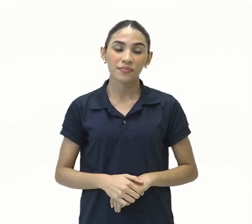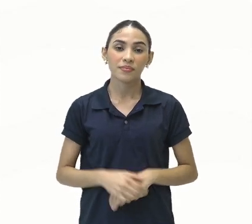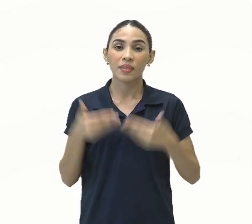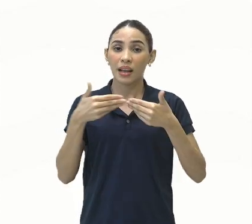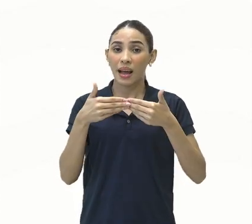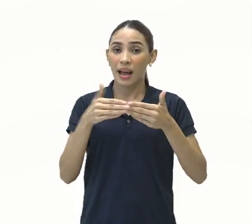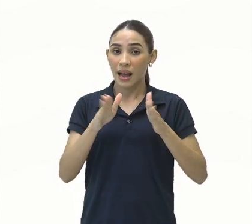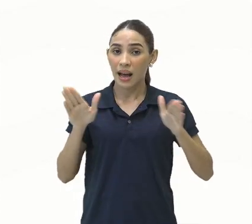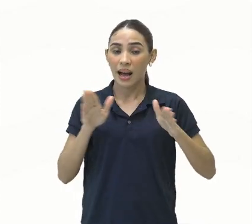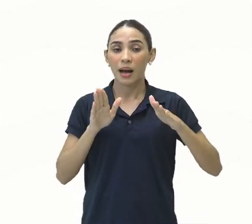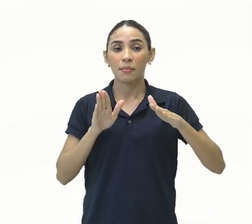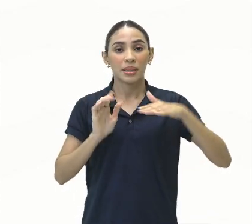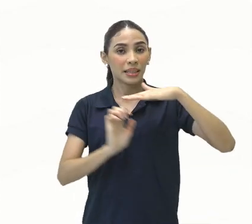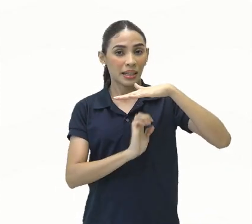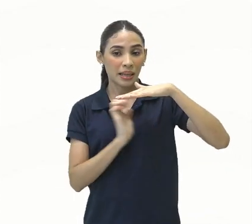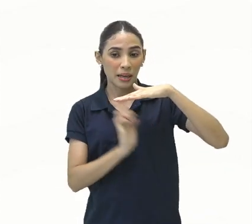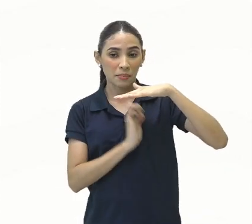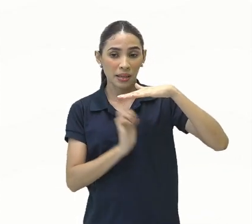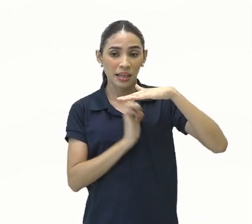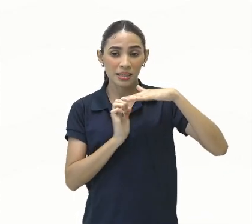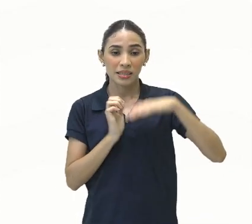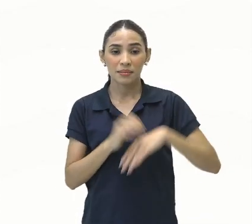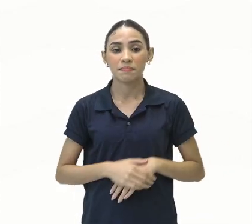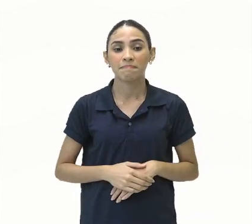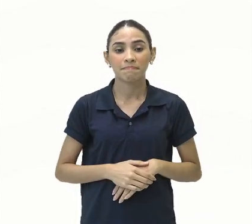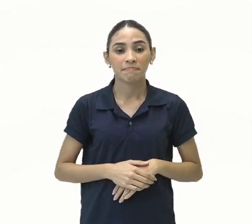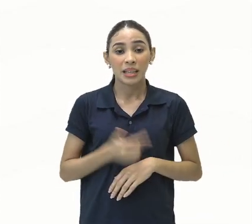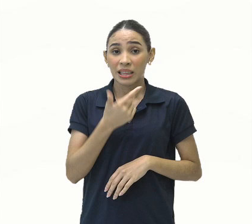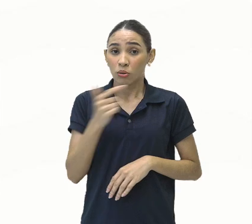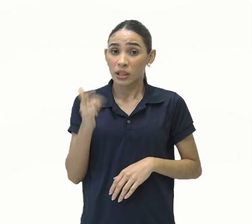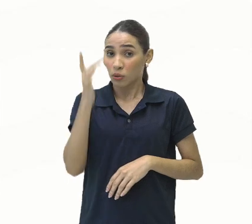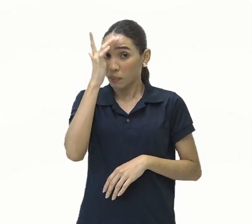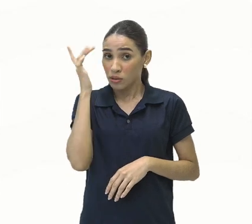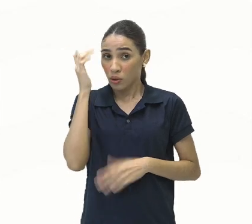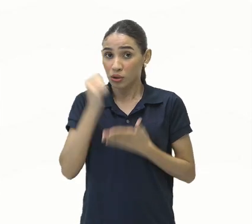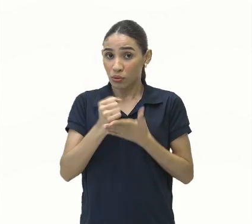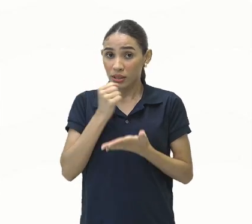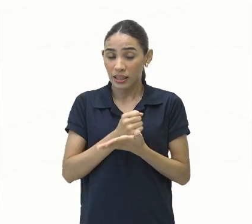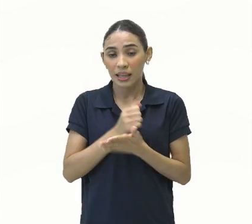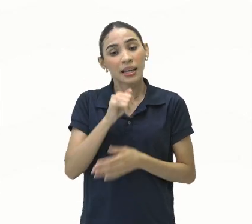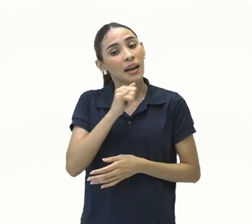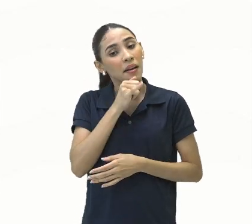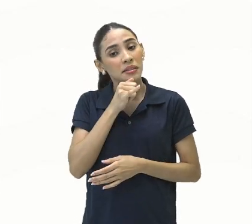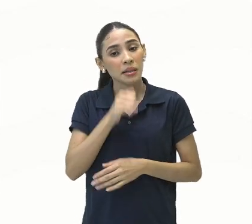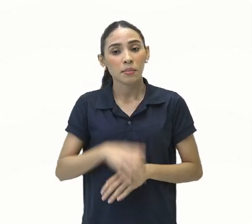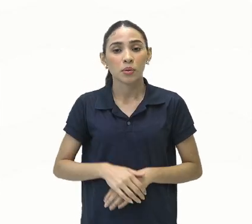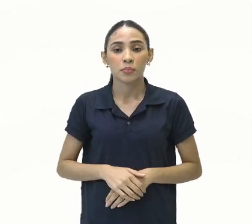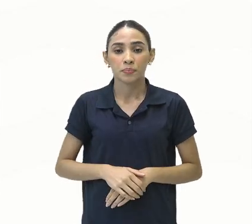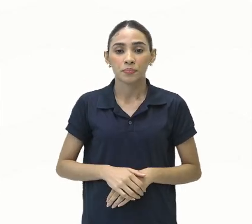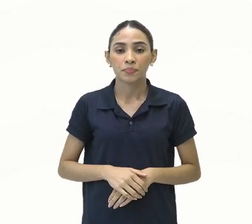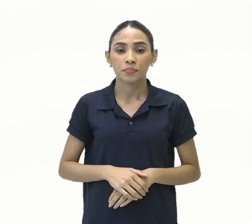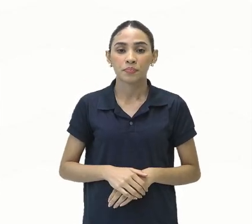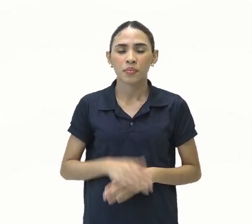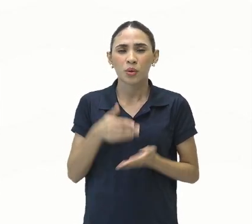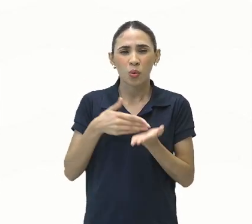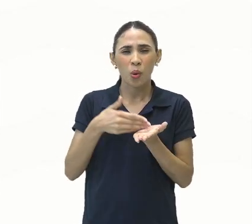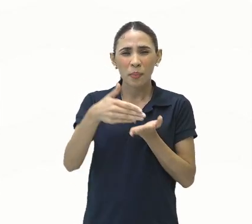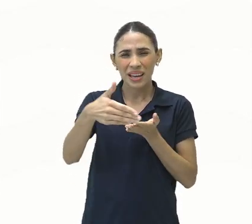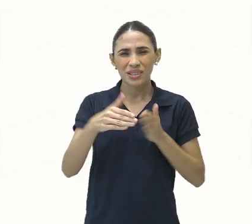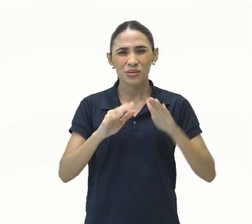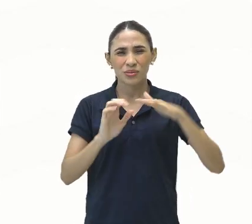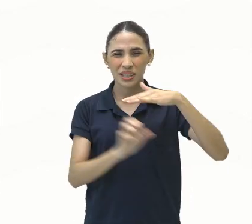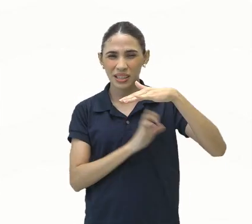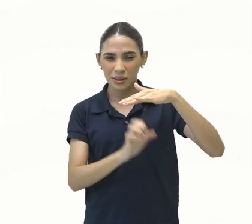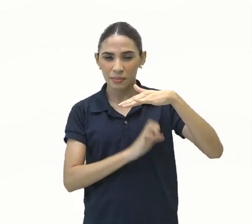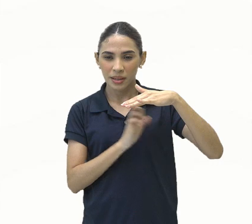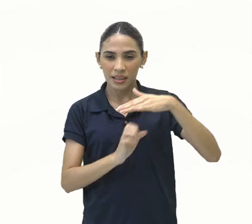abrem um negócio sem nenhum empregado, por exemplo. Né, quando você tem ali os empreendedores iniciais, né,